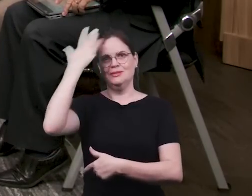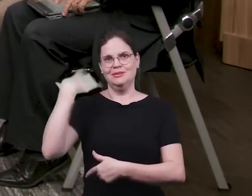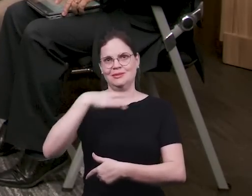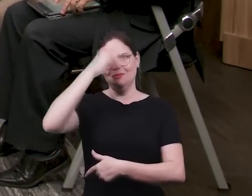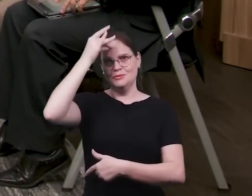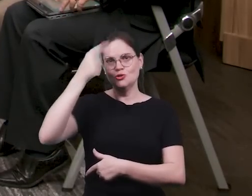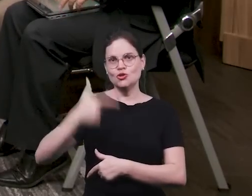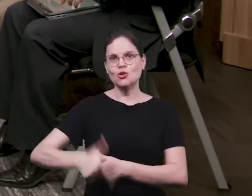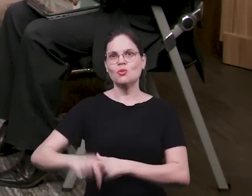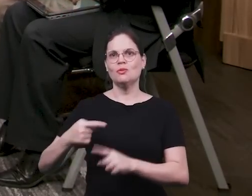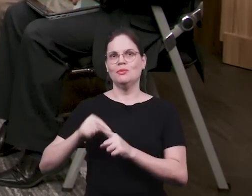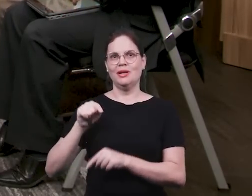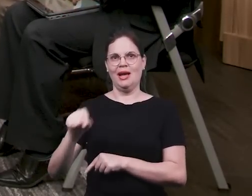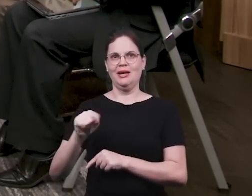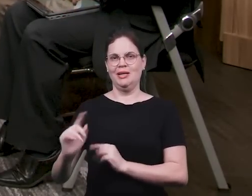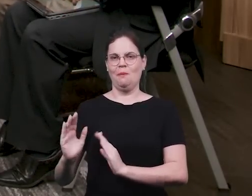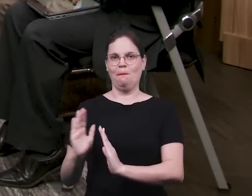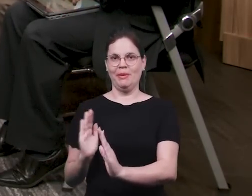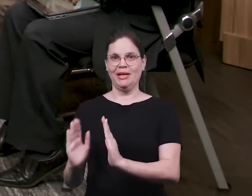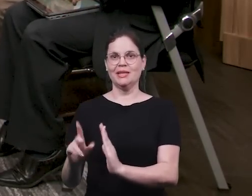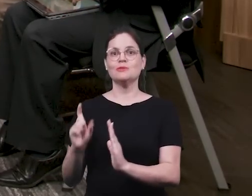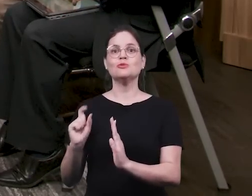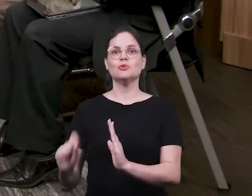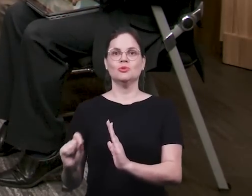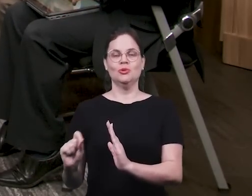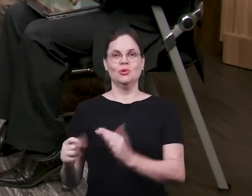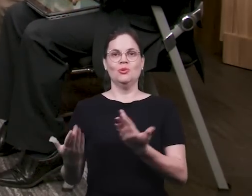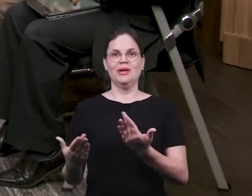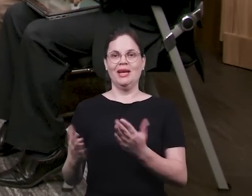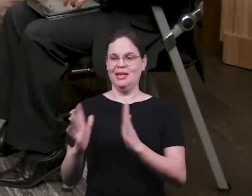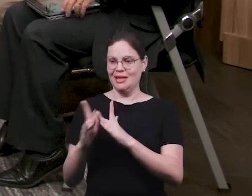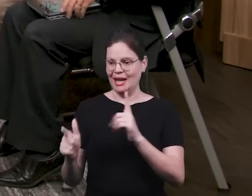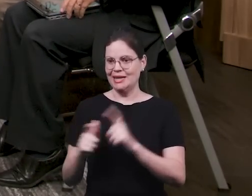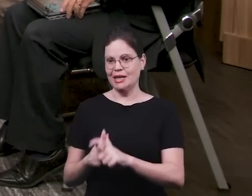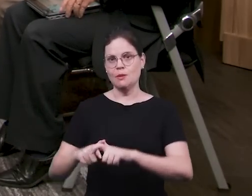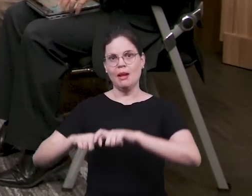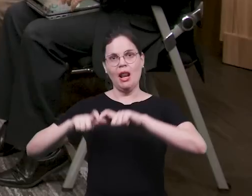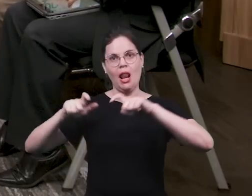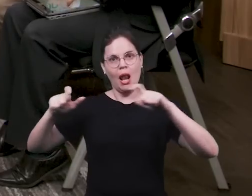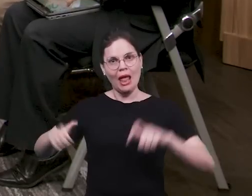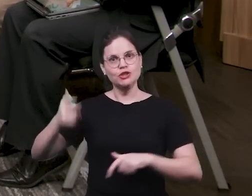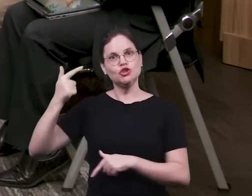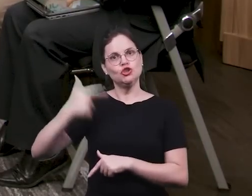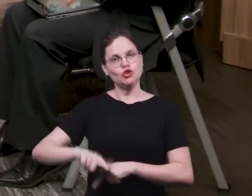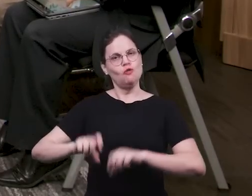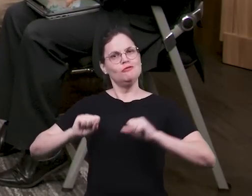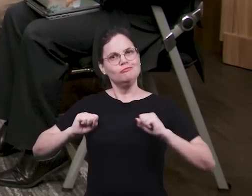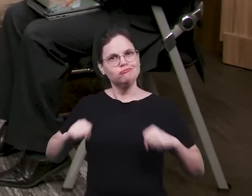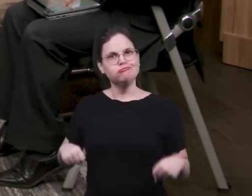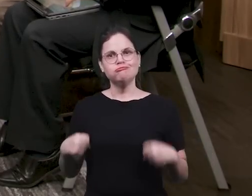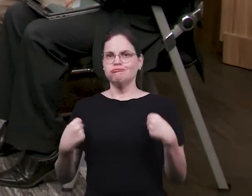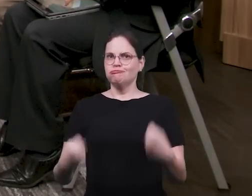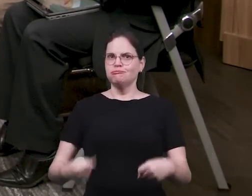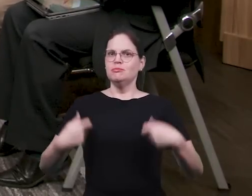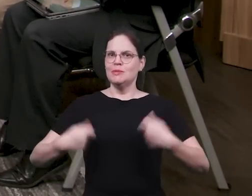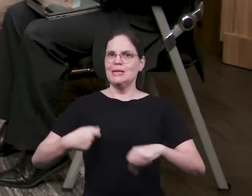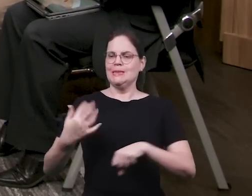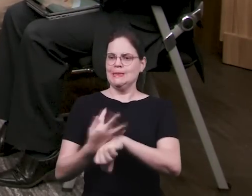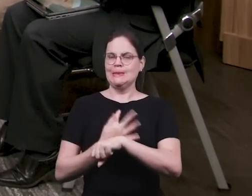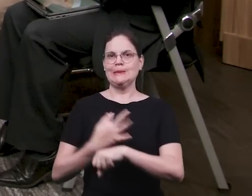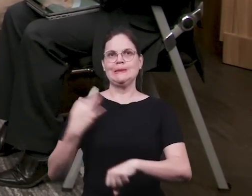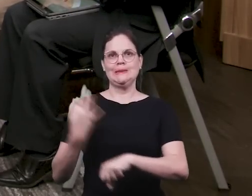a igreja vai chegar. Ela completamente vai mudar aquilo, porque ela tem que resistir